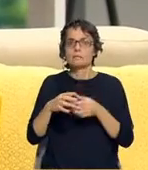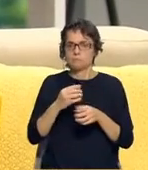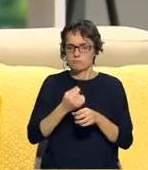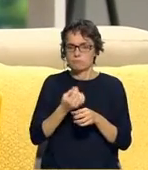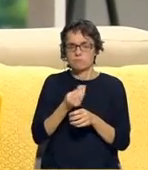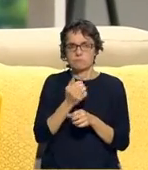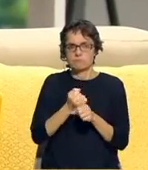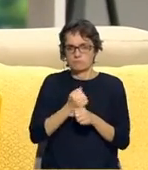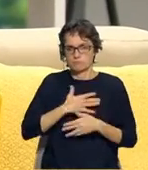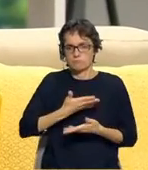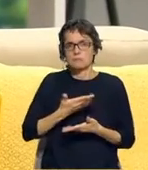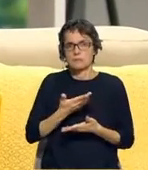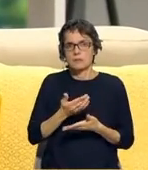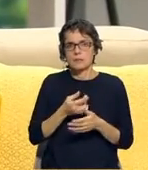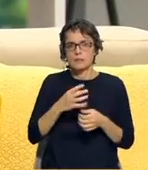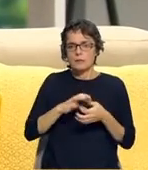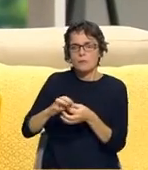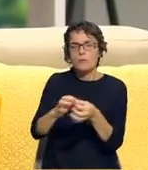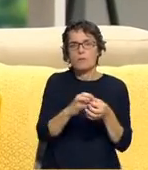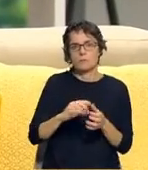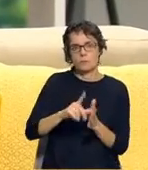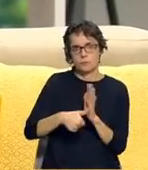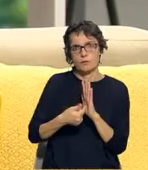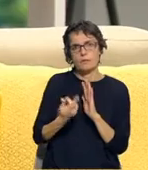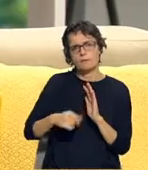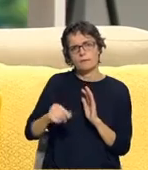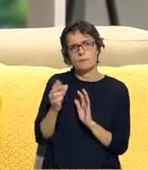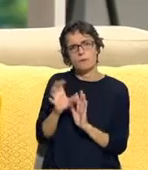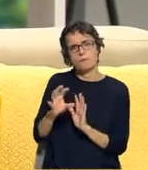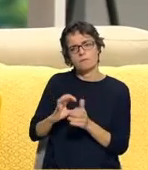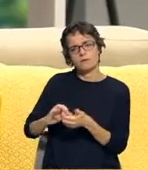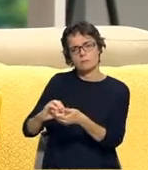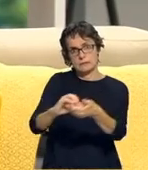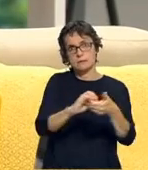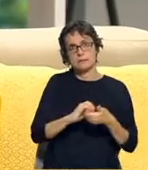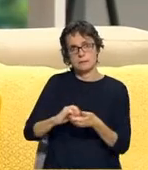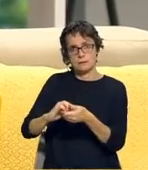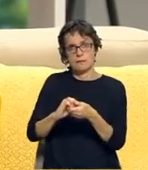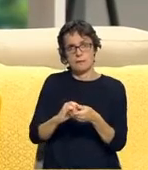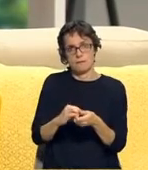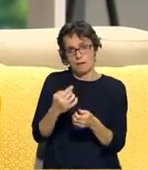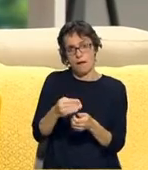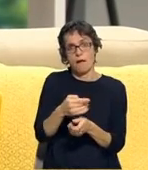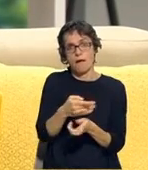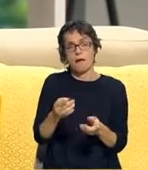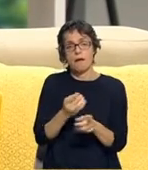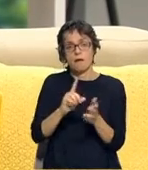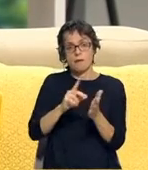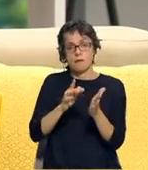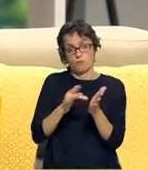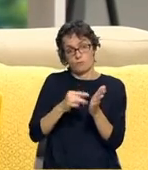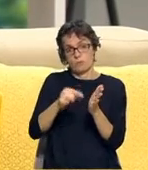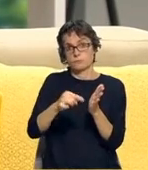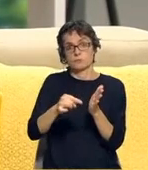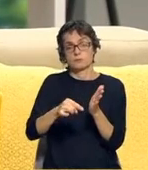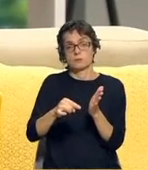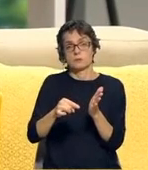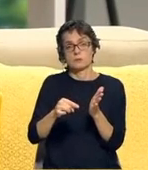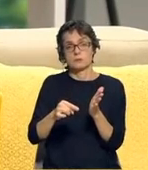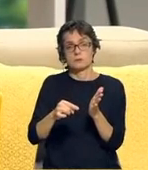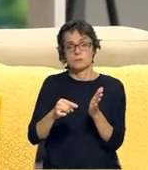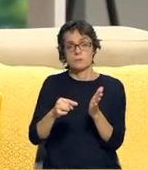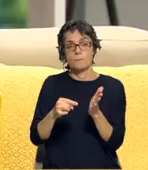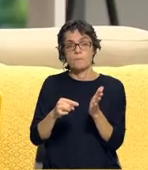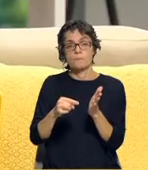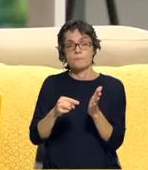claro, ajudando outras crianças, e também são solidários, porque esse livro... contempla realmente... Uma série de